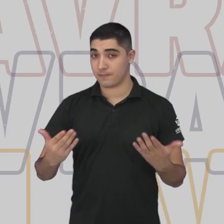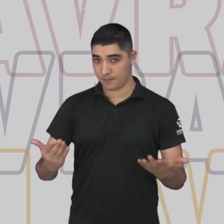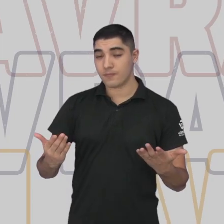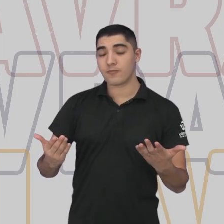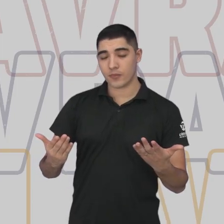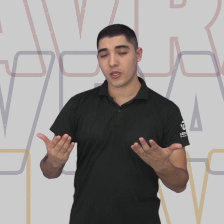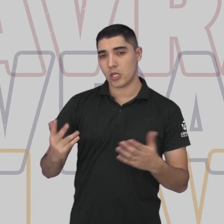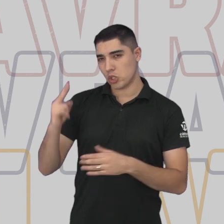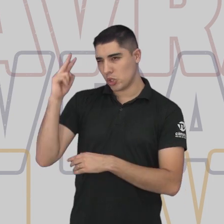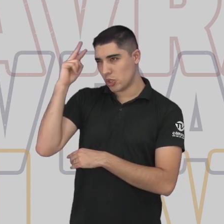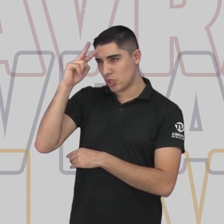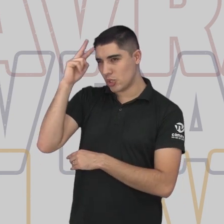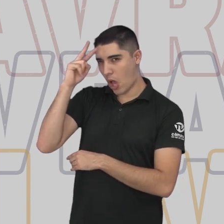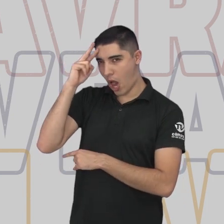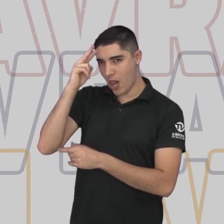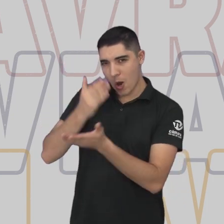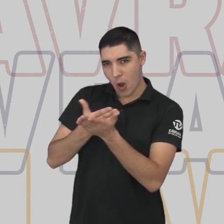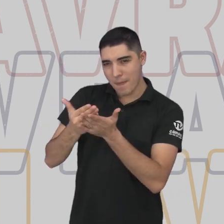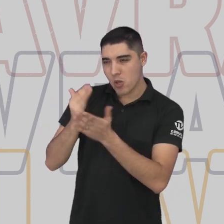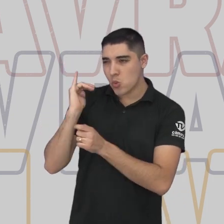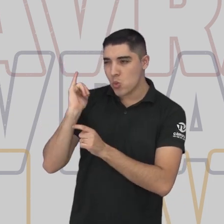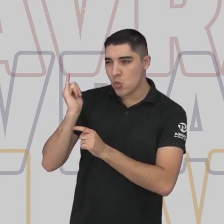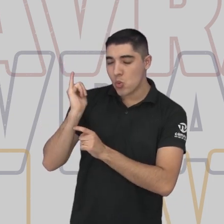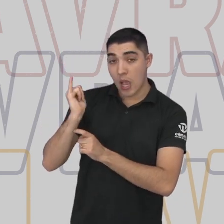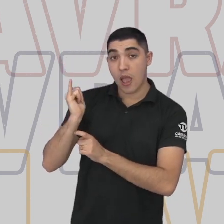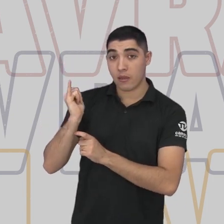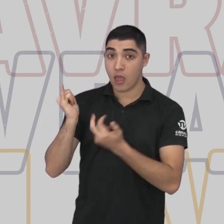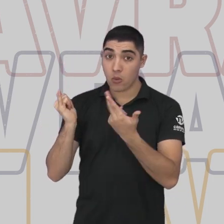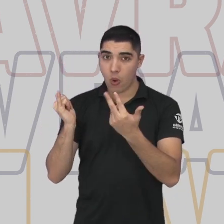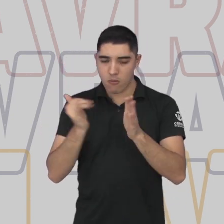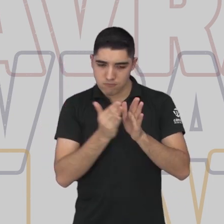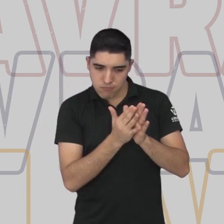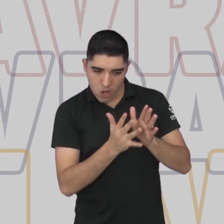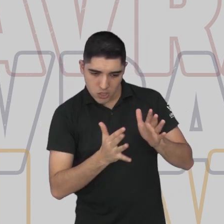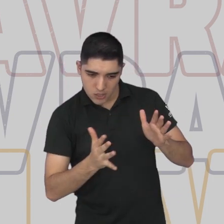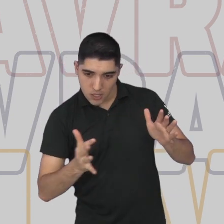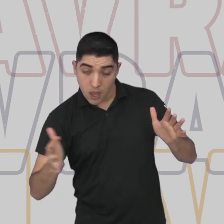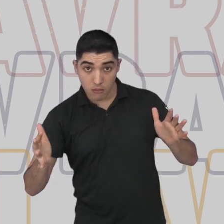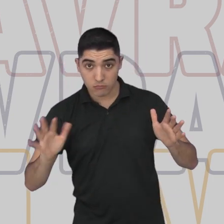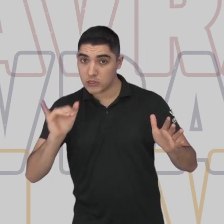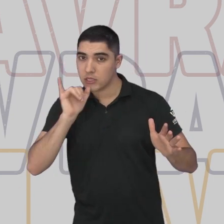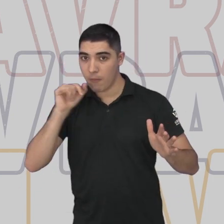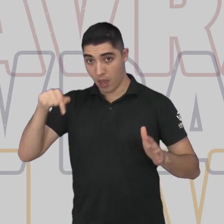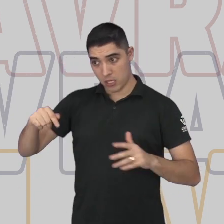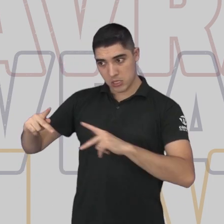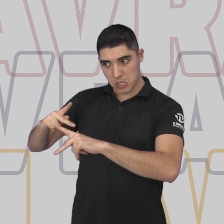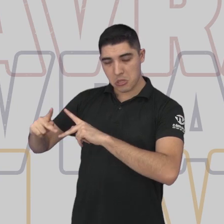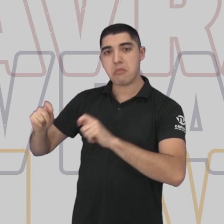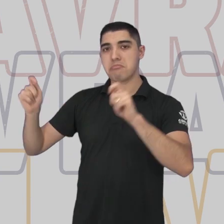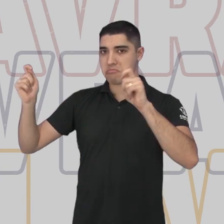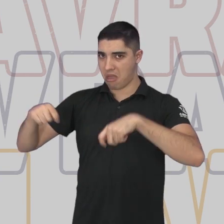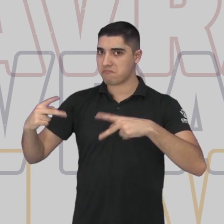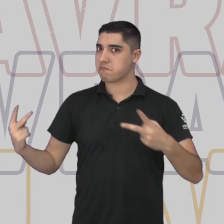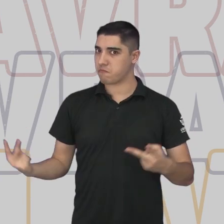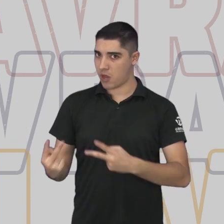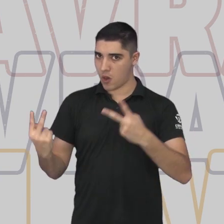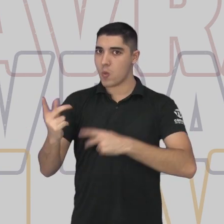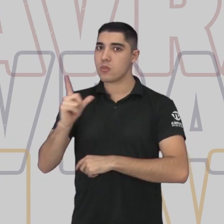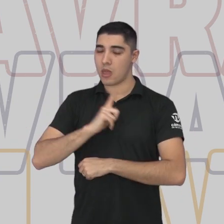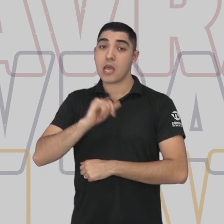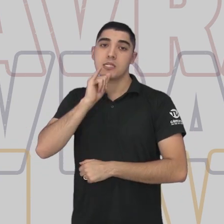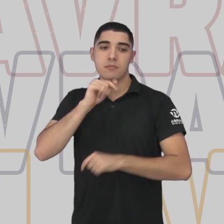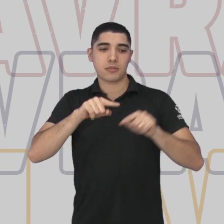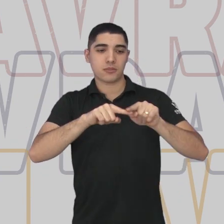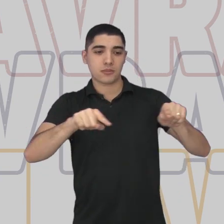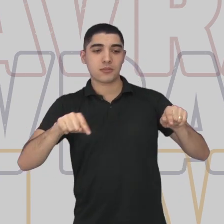A contação de história, ela é um processo assim que, por exemplo, aqui em São José, é muito valorizado, né? Eles têm a